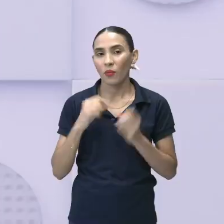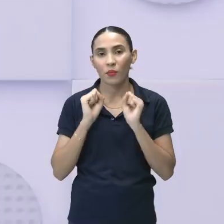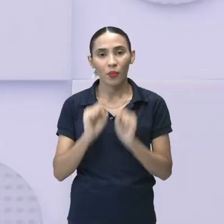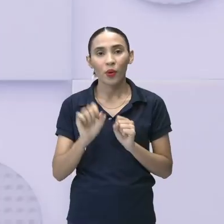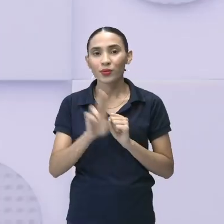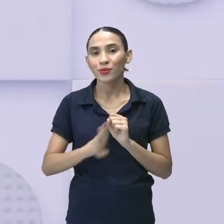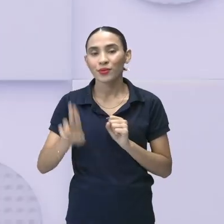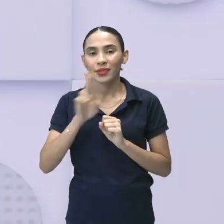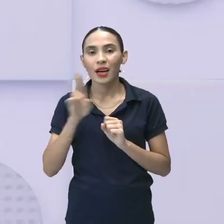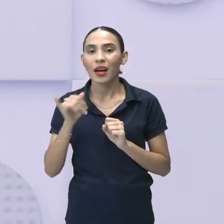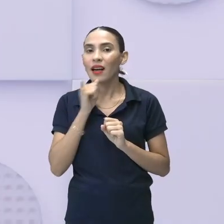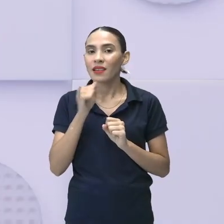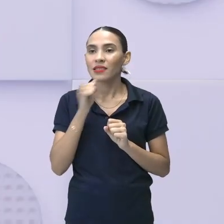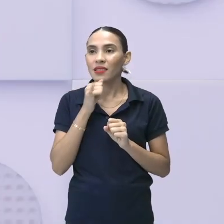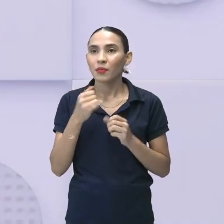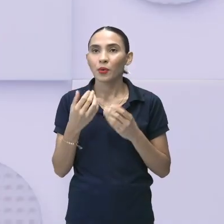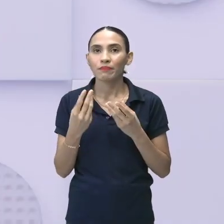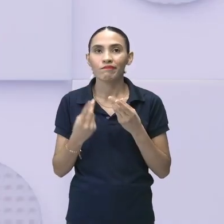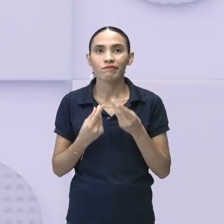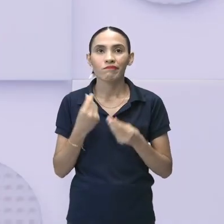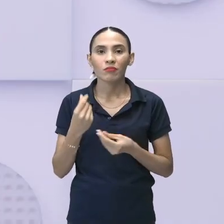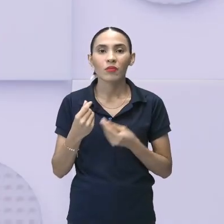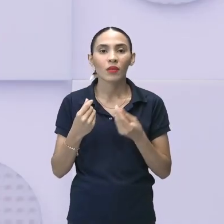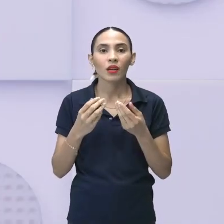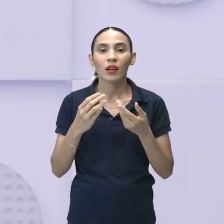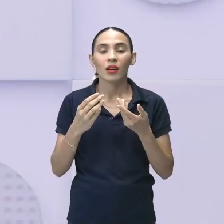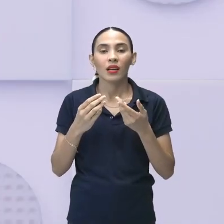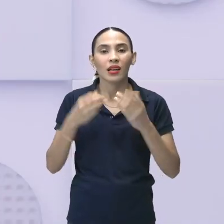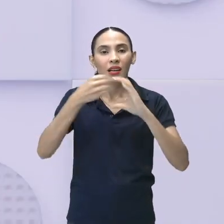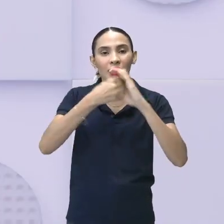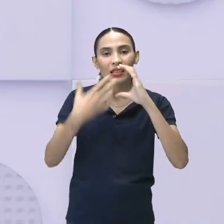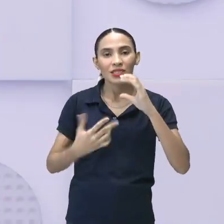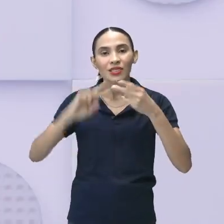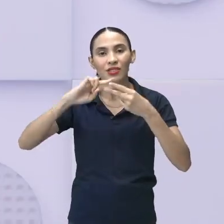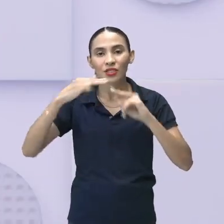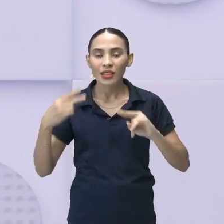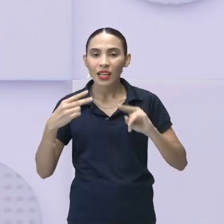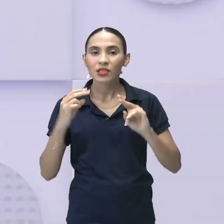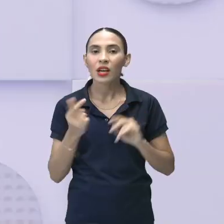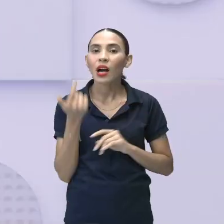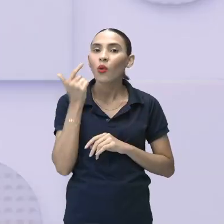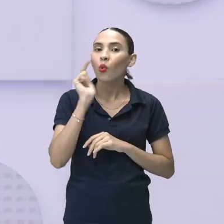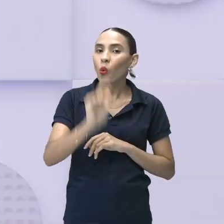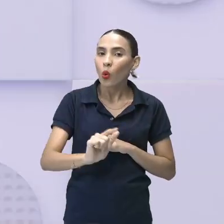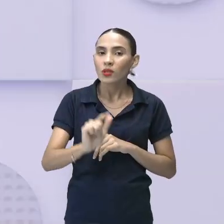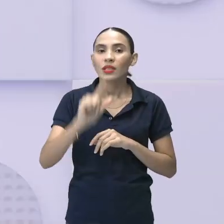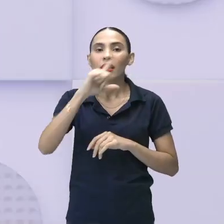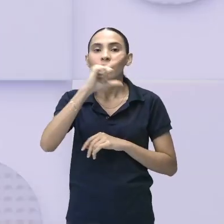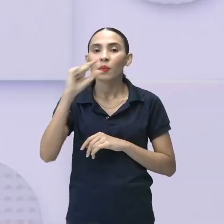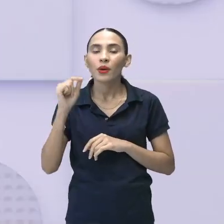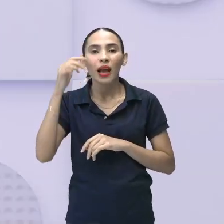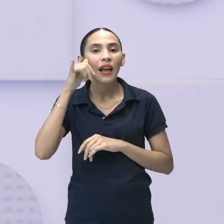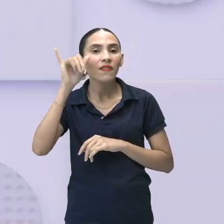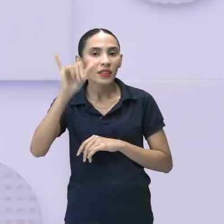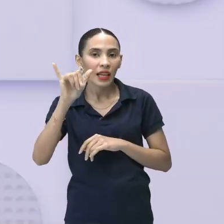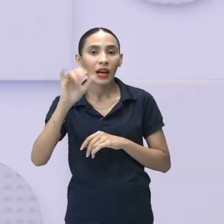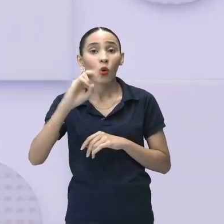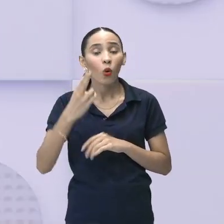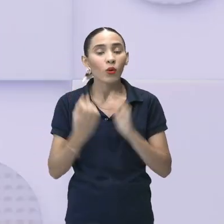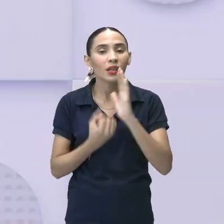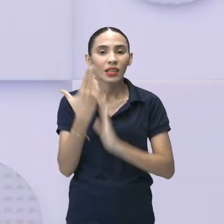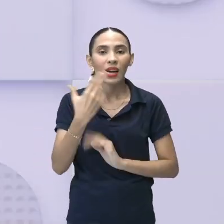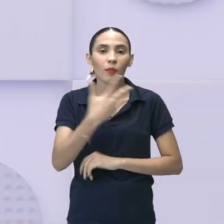uma determinada doença, que foi a Covid-19. Então, a vacina não surgiu do nada, ela também passou, sim,